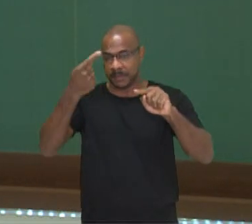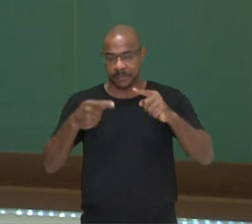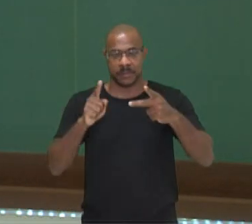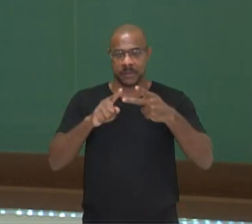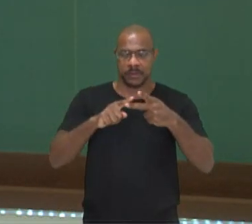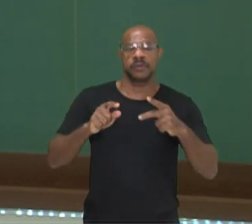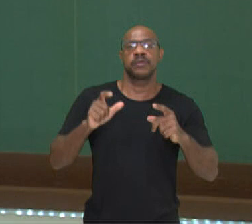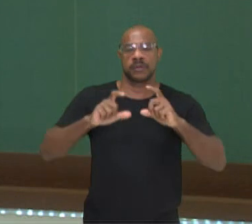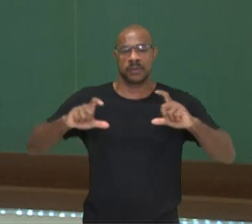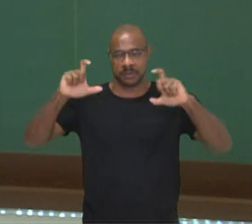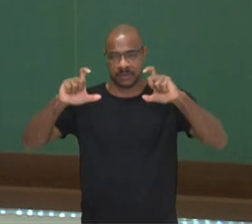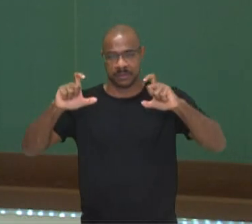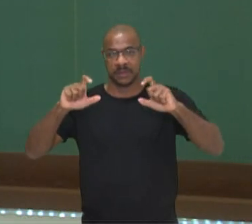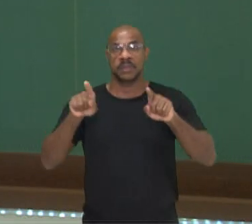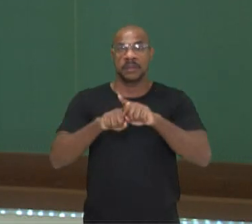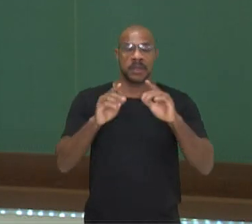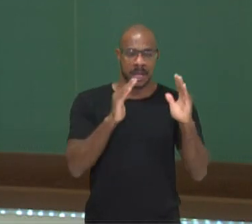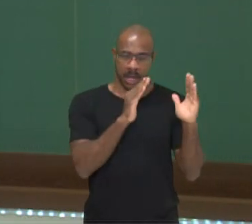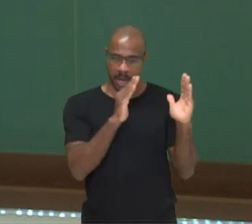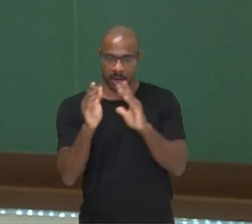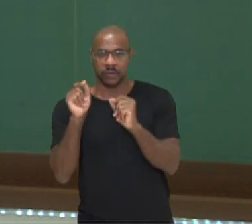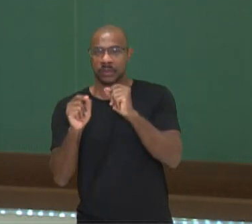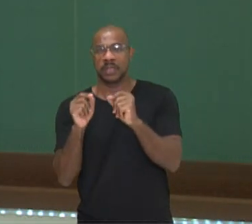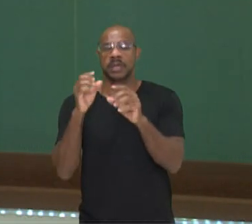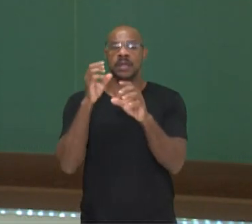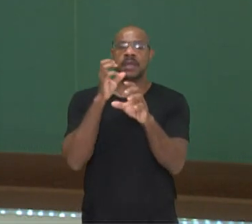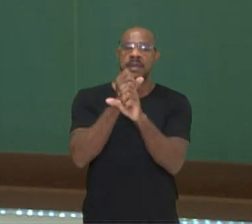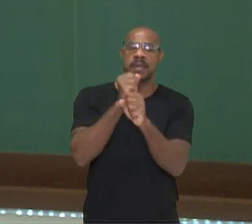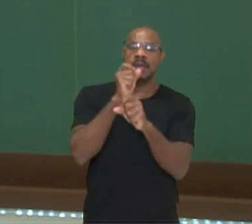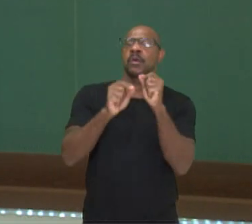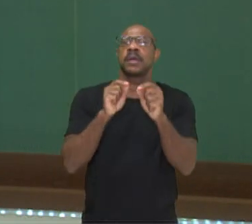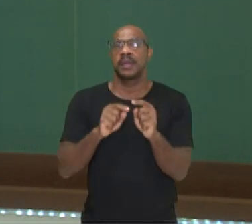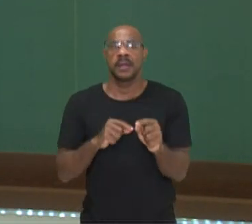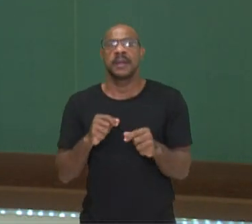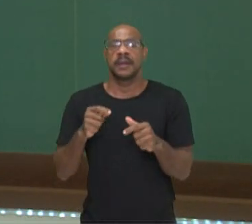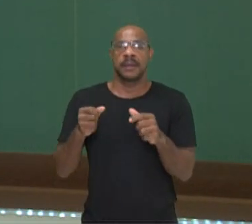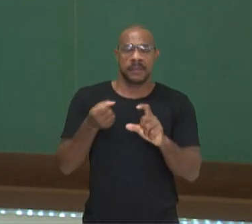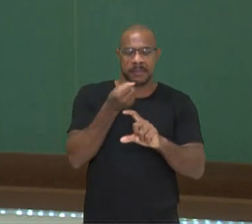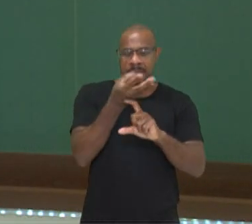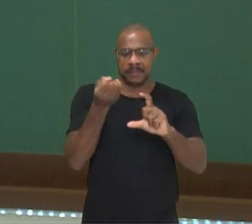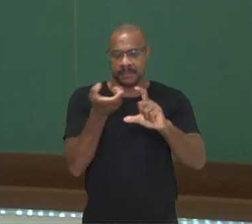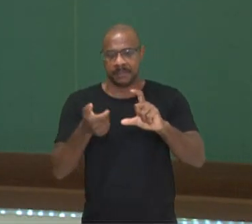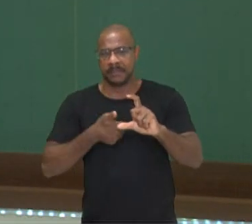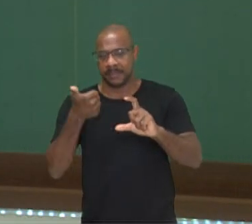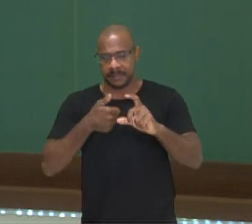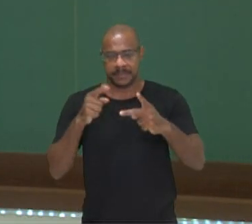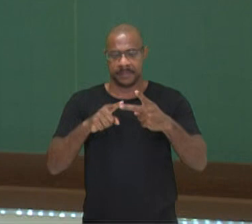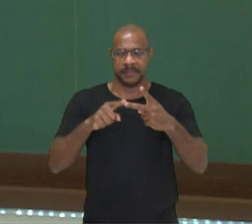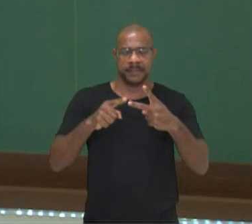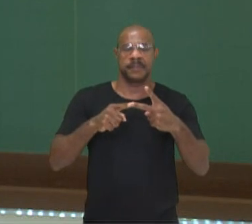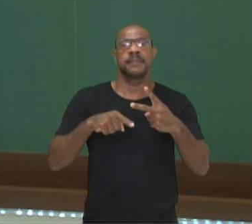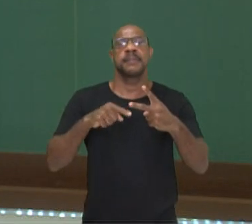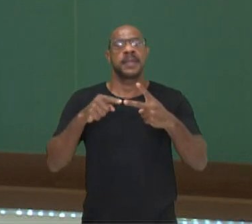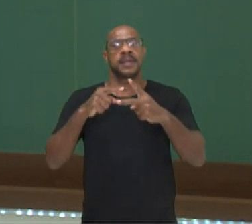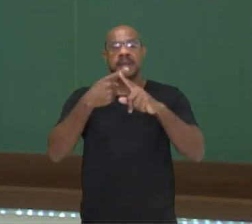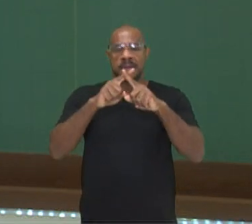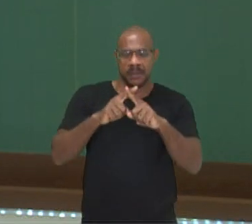colchetes. E a ordem das operações são, primeiro, potenciação, depois, multiplicação ou